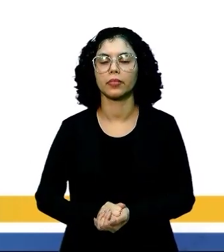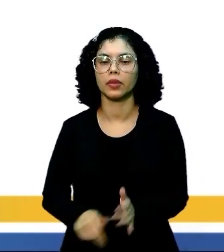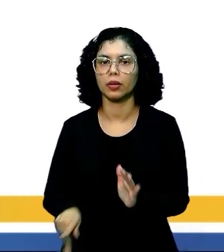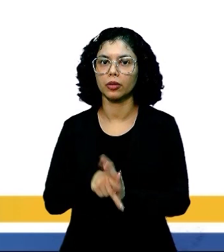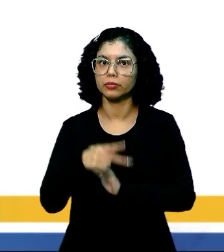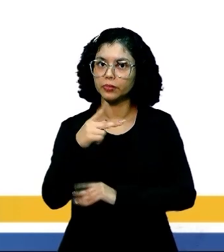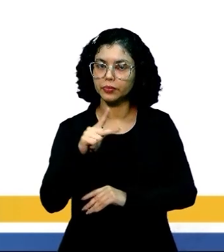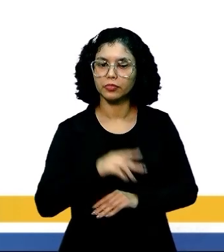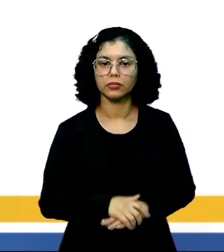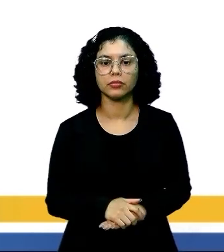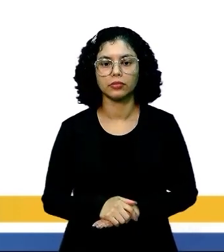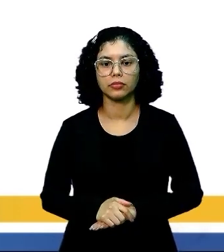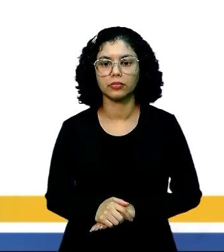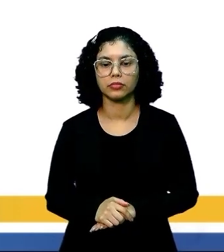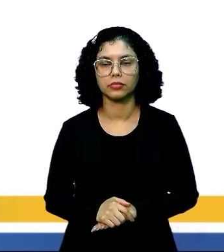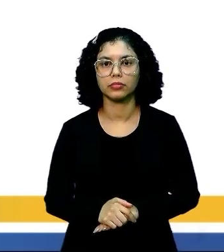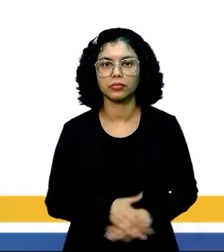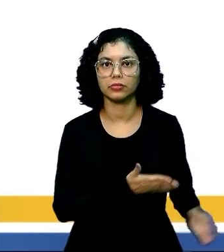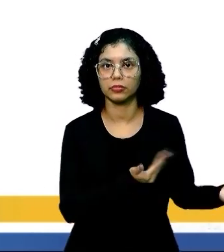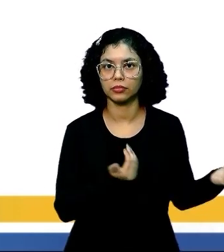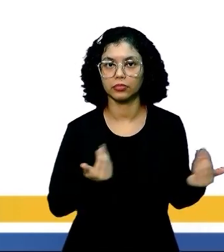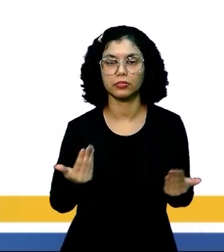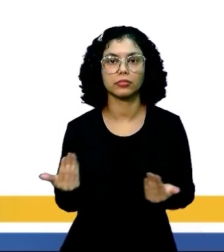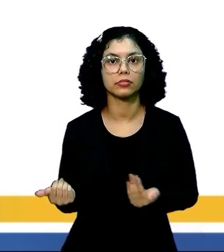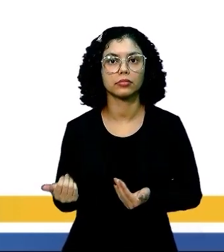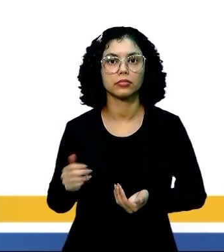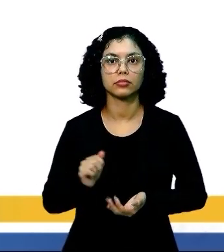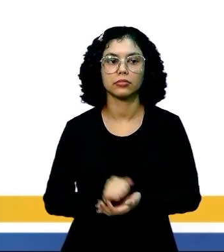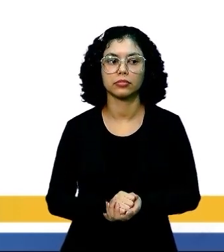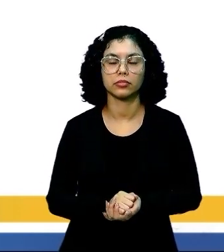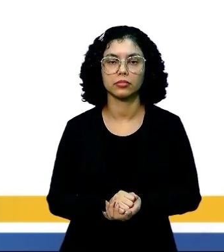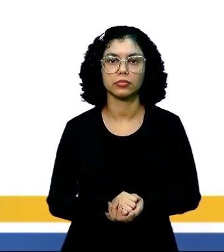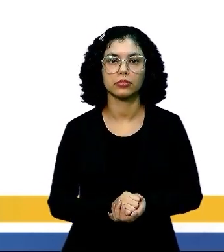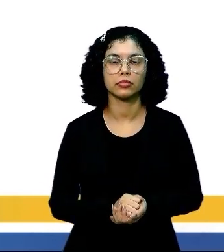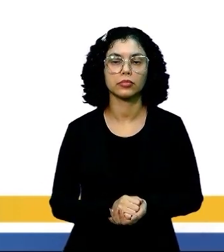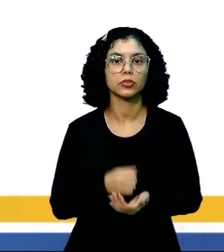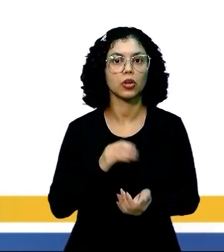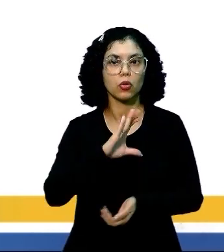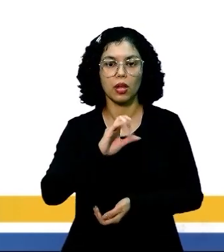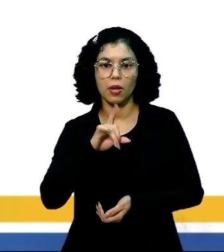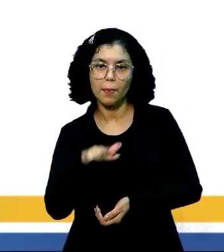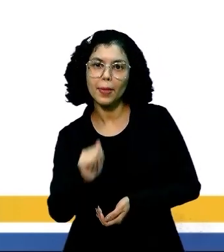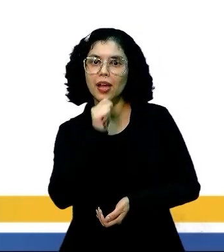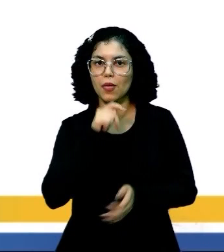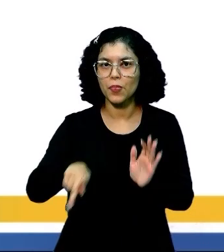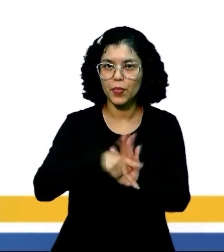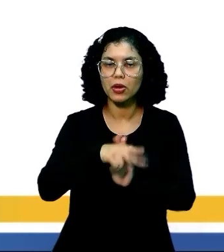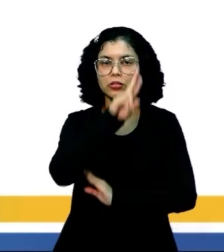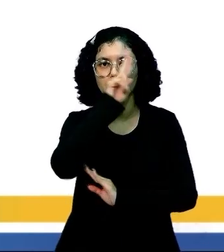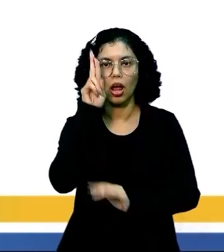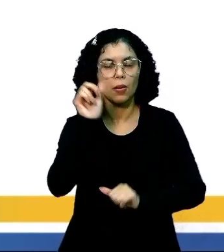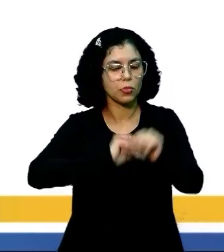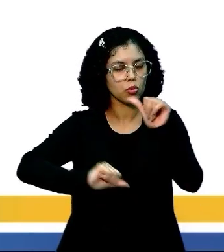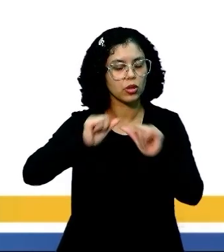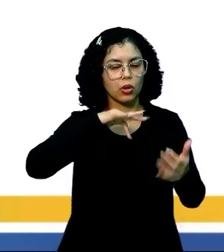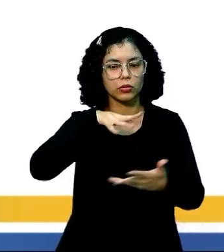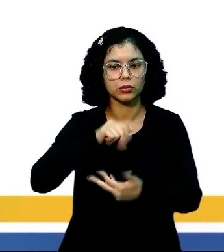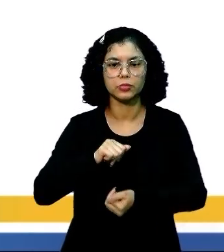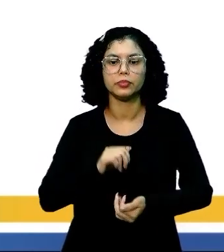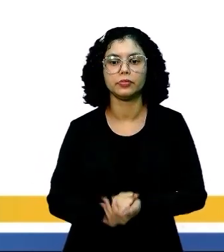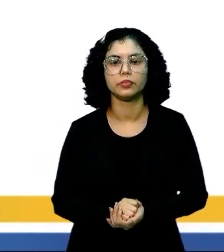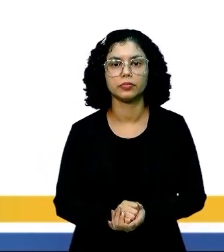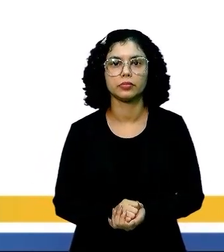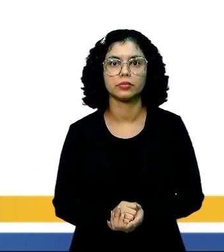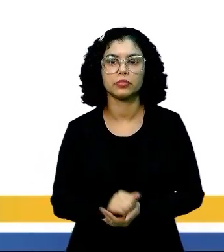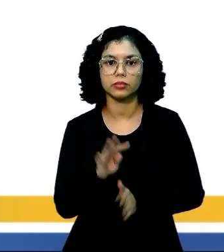sua. Então, olha só, são jovens que querem deixar, né, sua marca na história, mudar o mundo. Olha só,